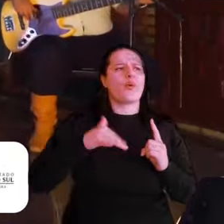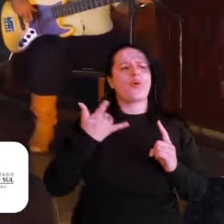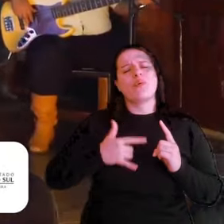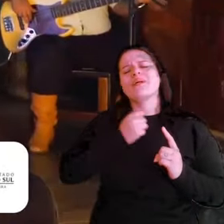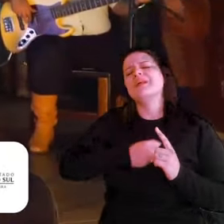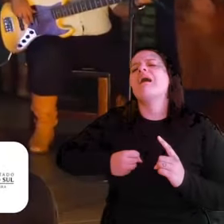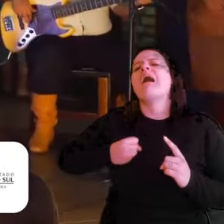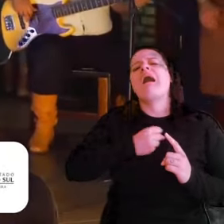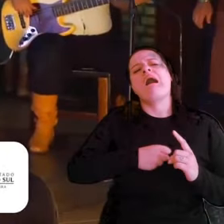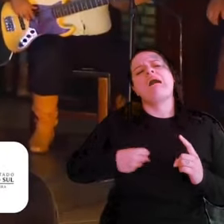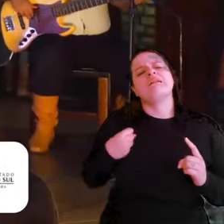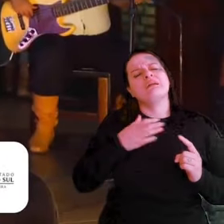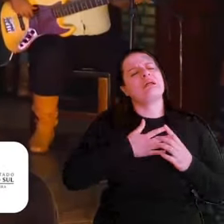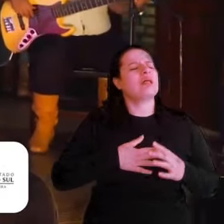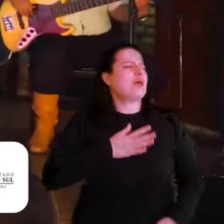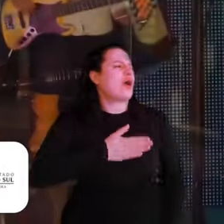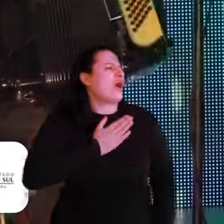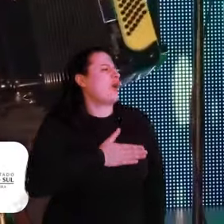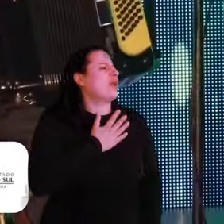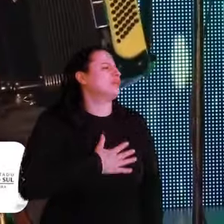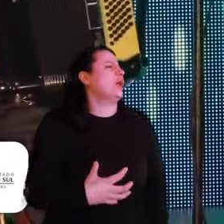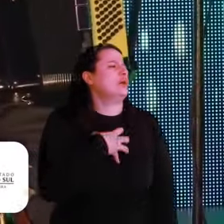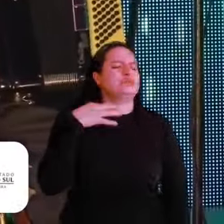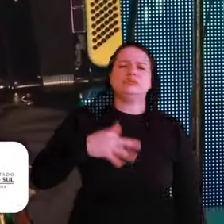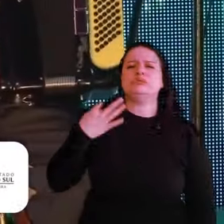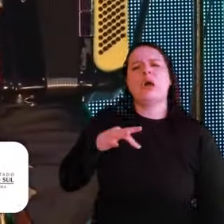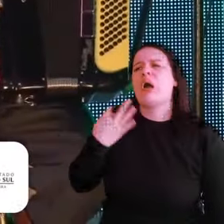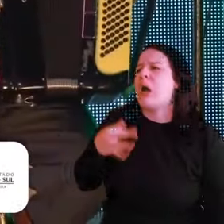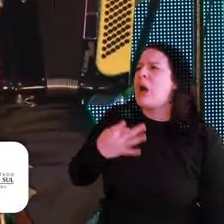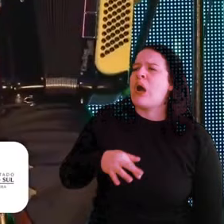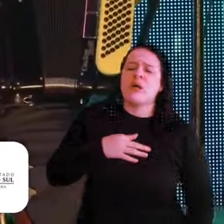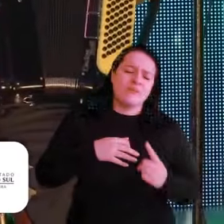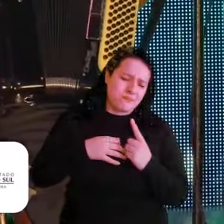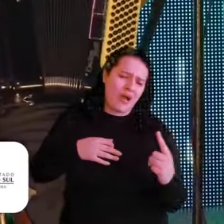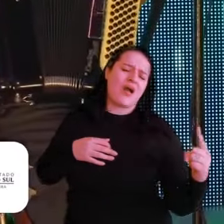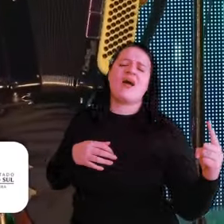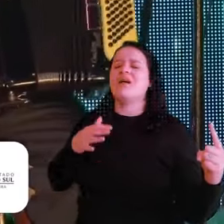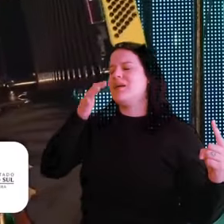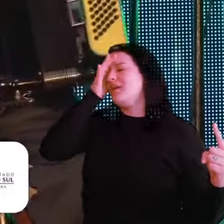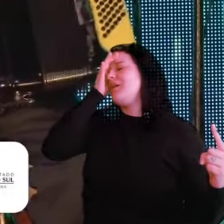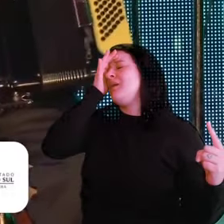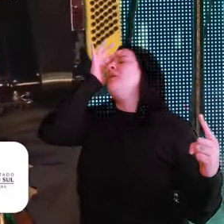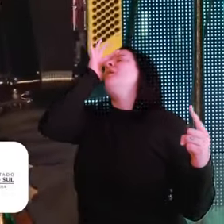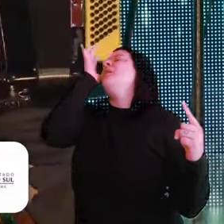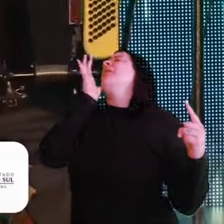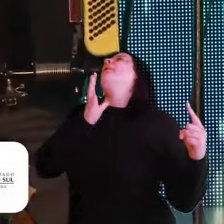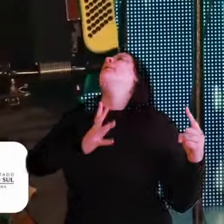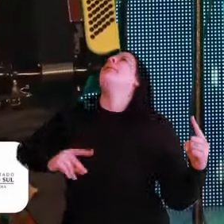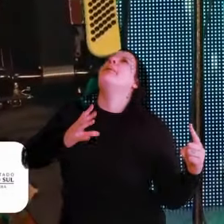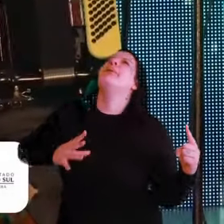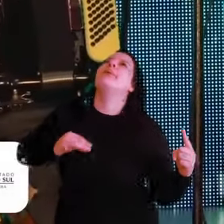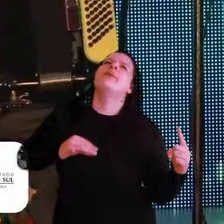querer. Mas saudade, leva o meu coração pra parar de doer. Mas saudade, uma leve sossega